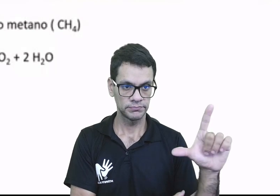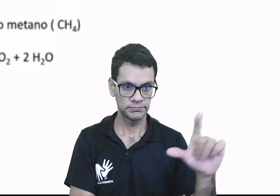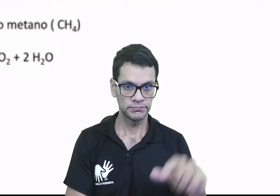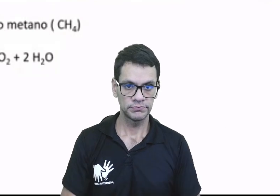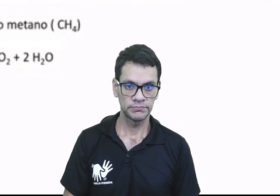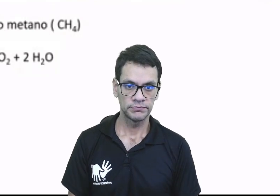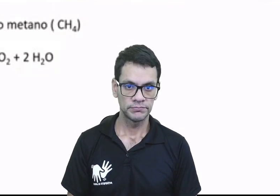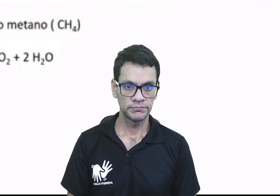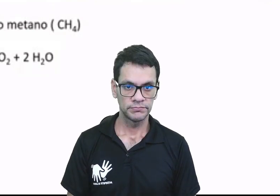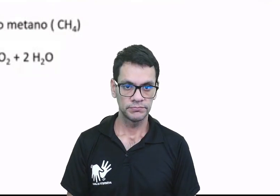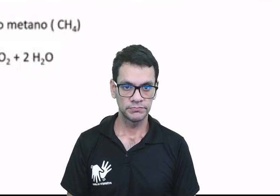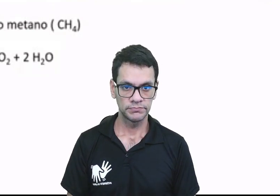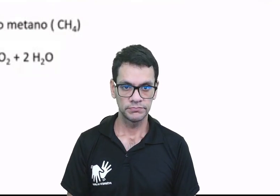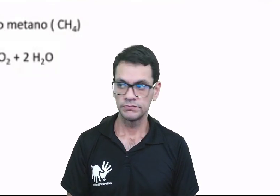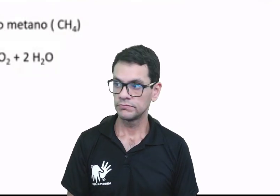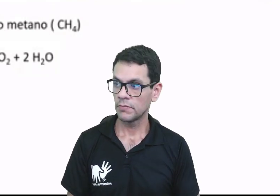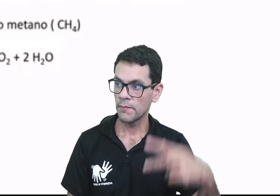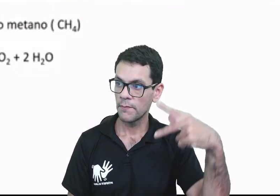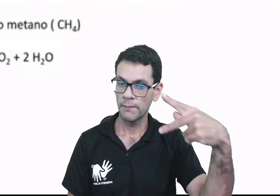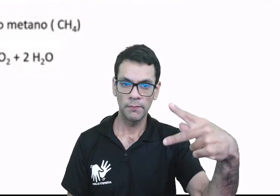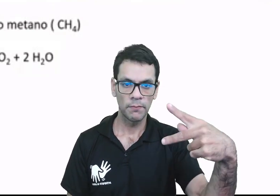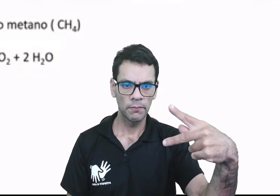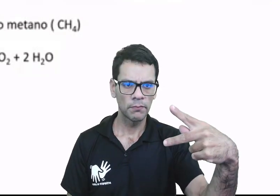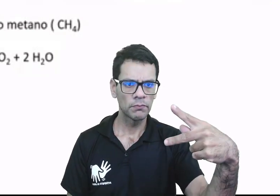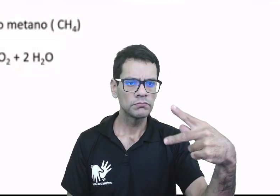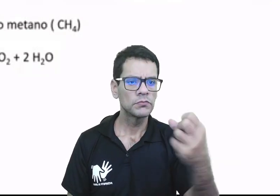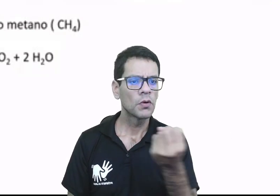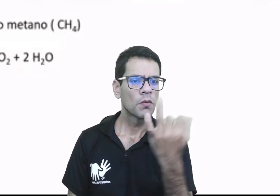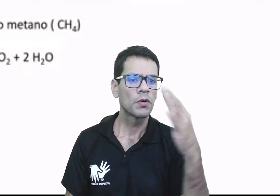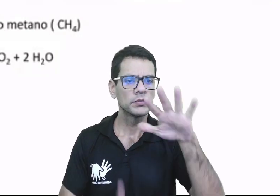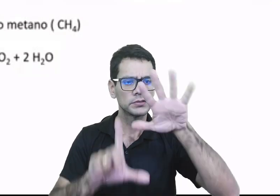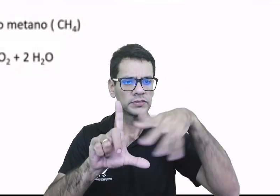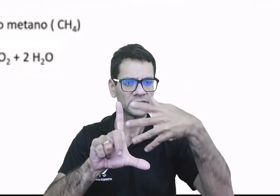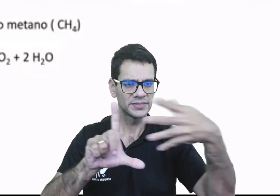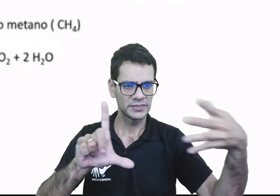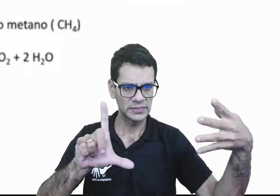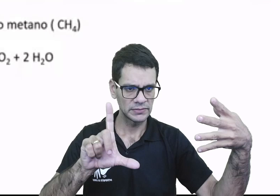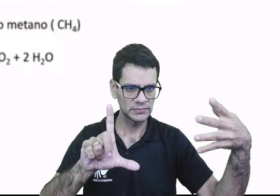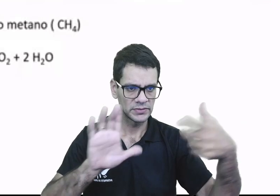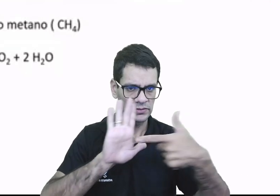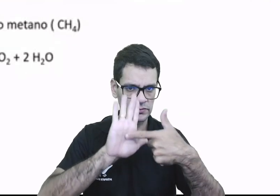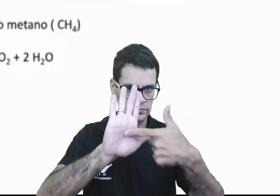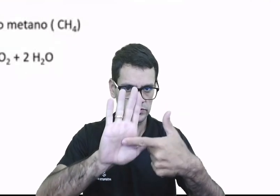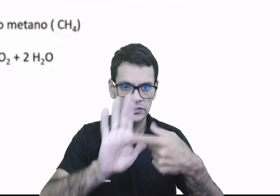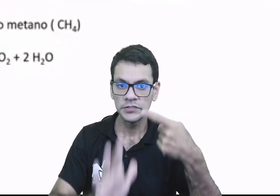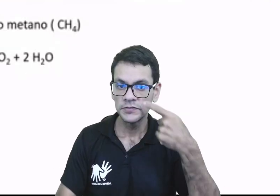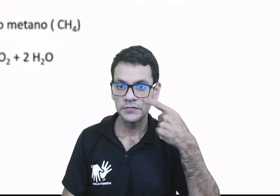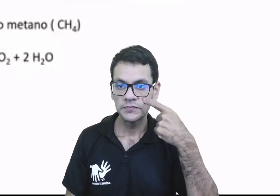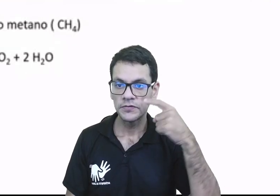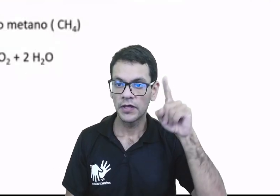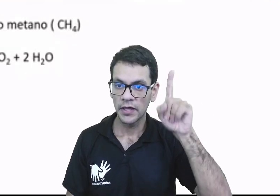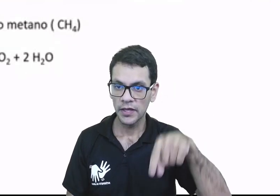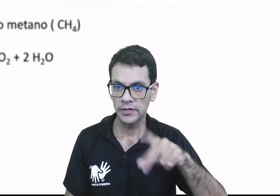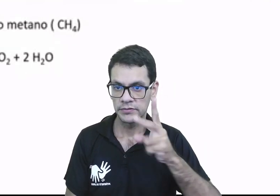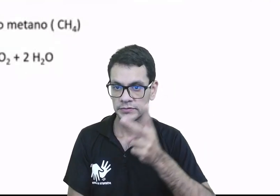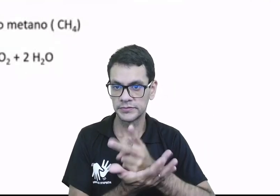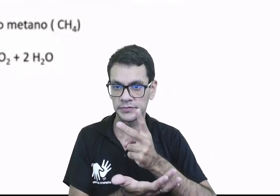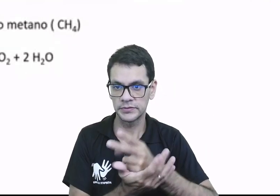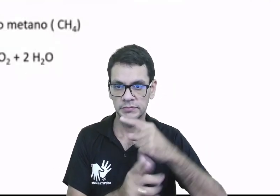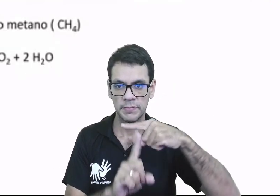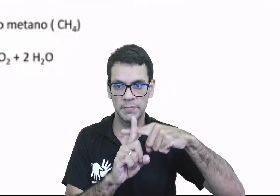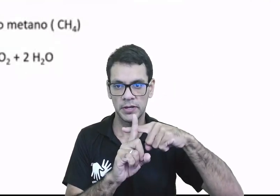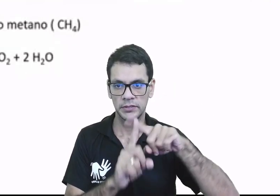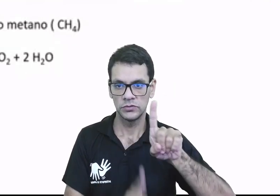a carga do potássio? Se vocês olharem naquela tabelinha que eu passei para vocês, vocês vão ver que é uma carga fixa, é mais